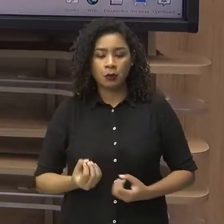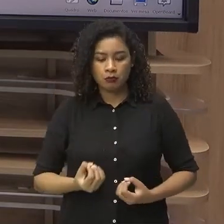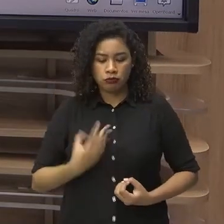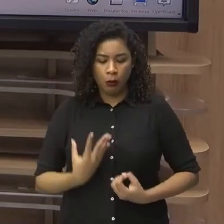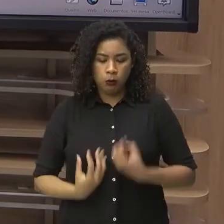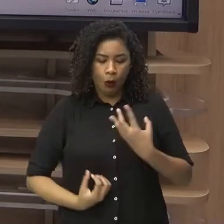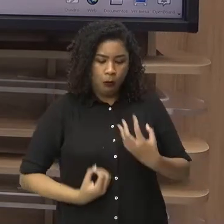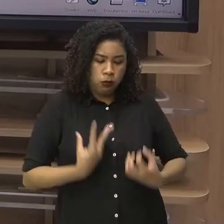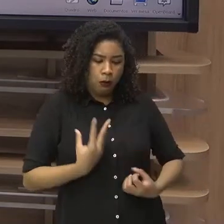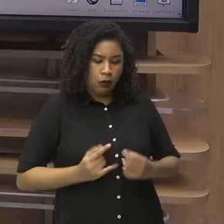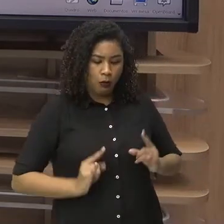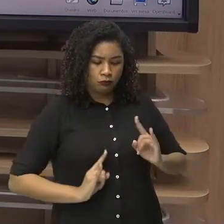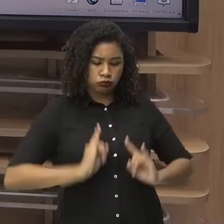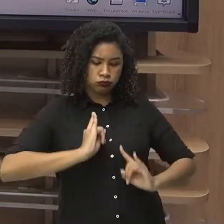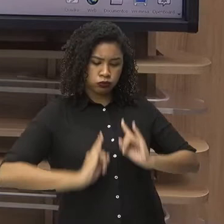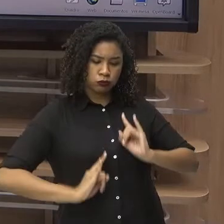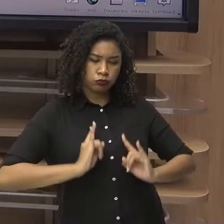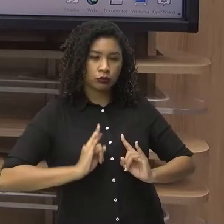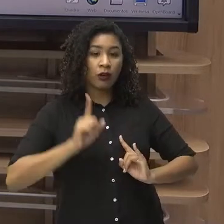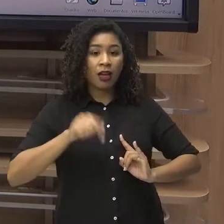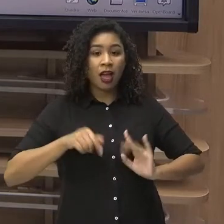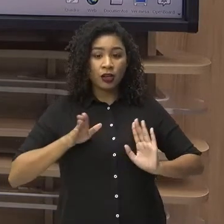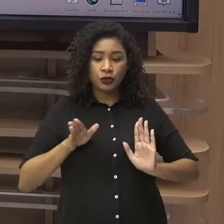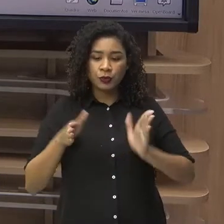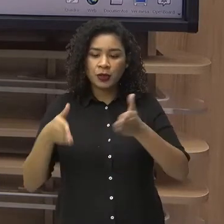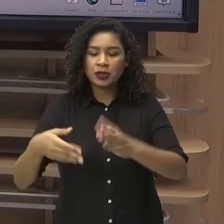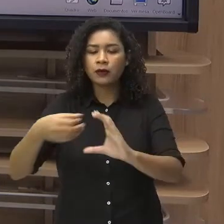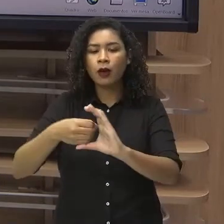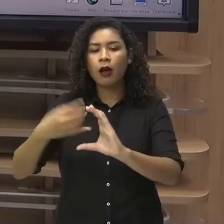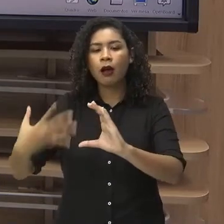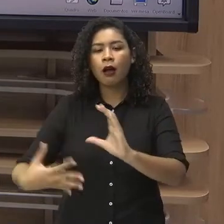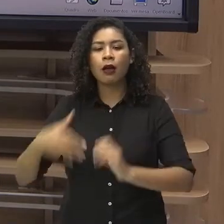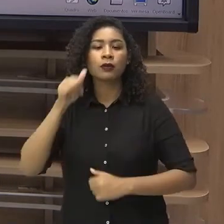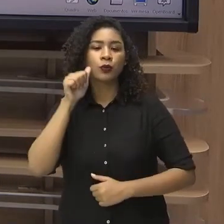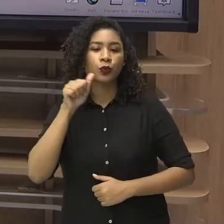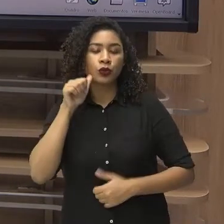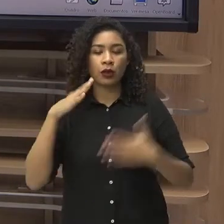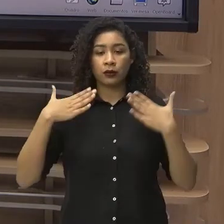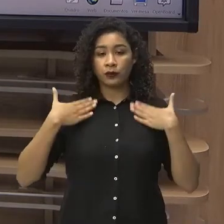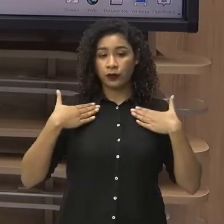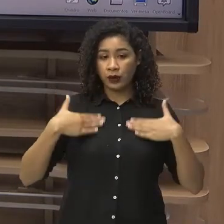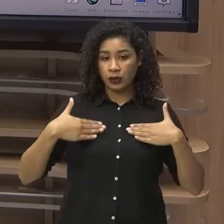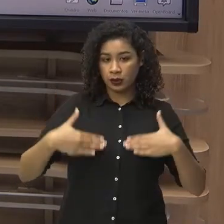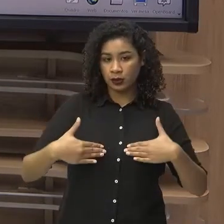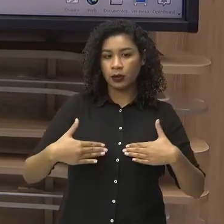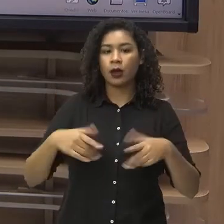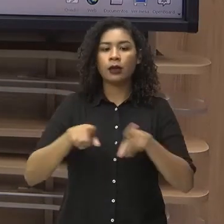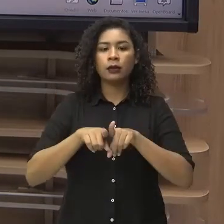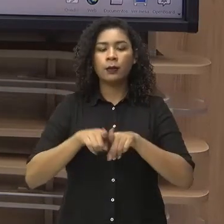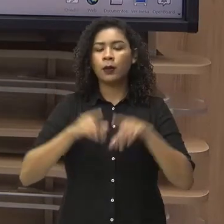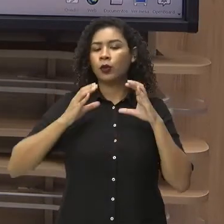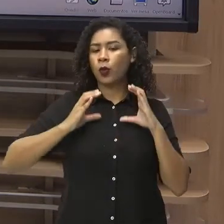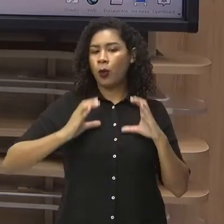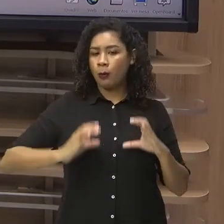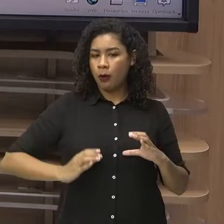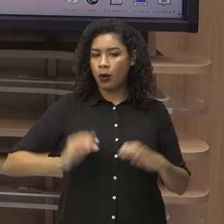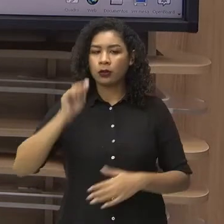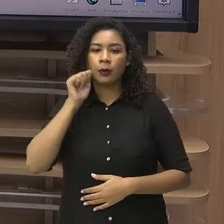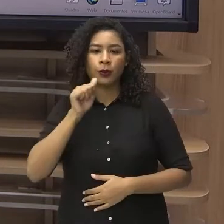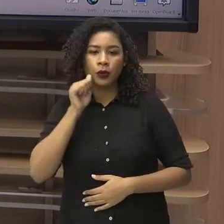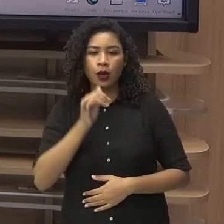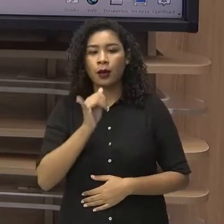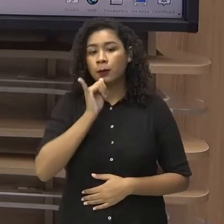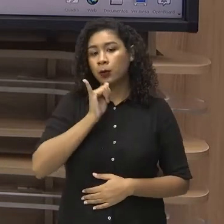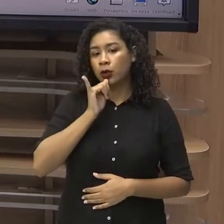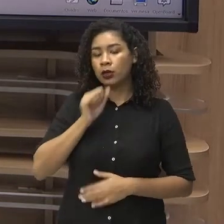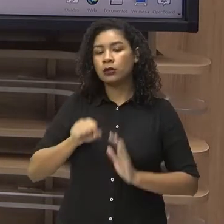hormônios que vão dar a característica da mulher, né? As características físicas ali e também comportamentais, né? Como no caso o